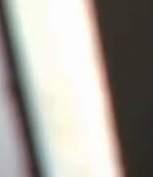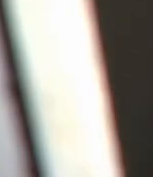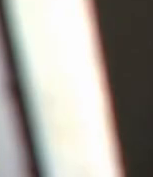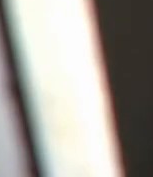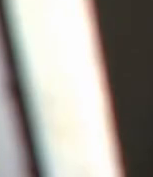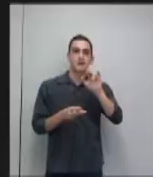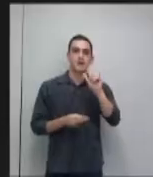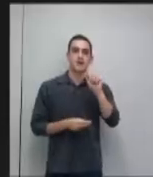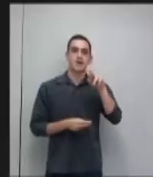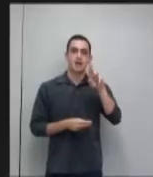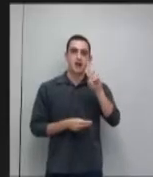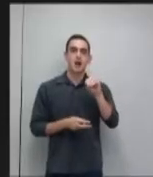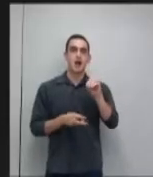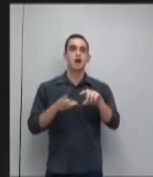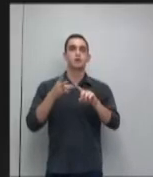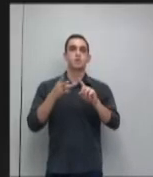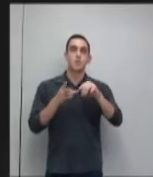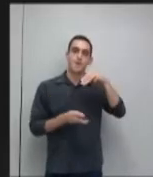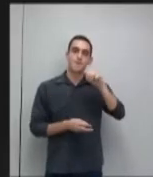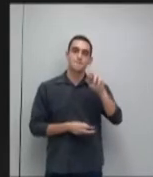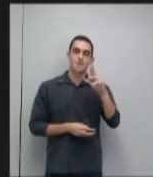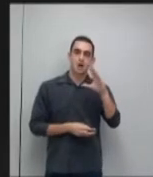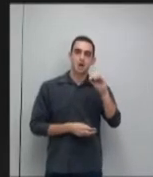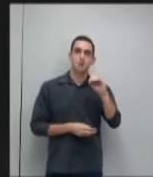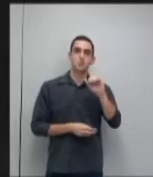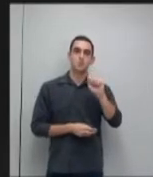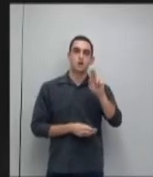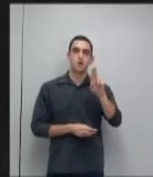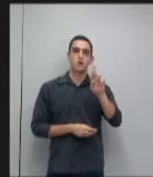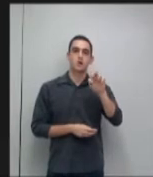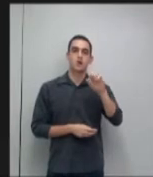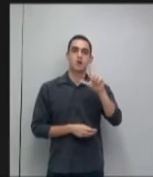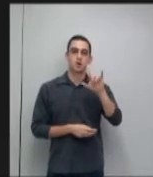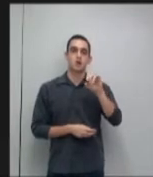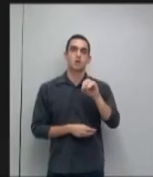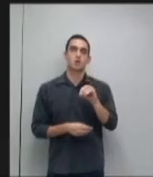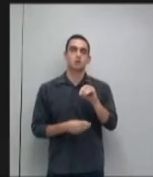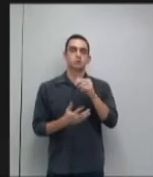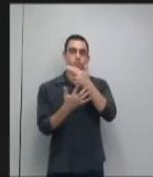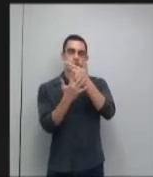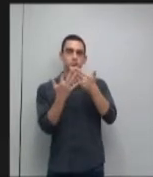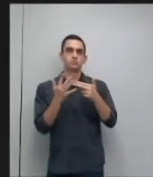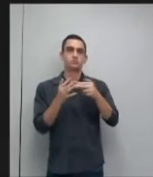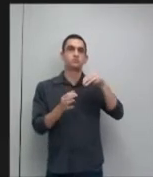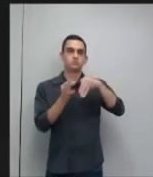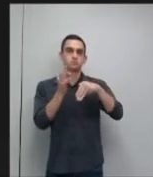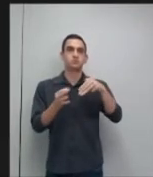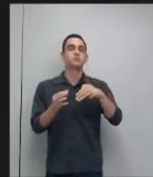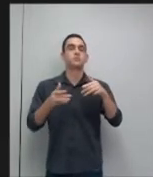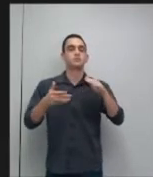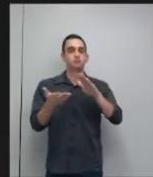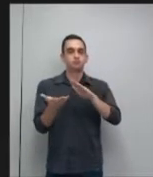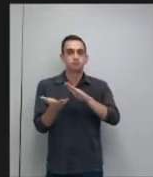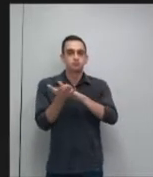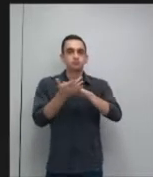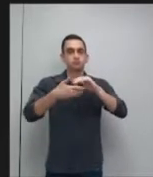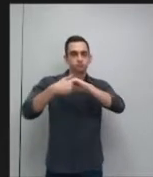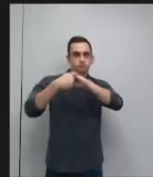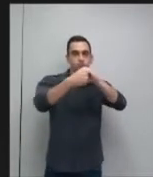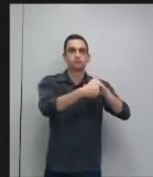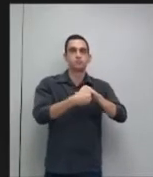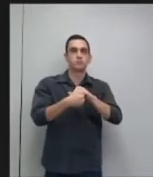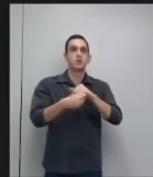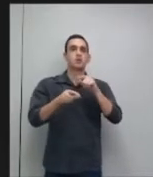Tribunal de Justiça a terceira turma do STJ entendeu que o cancelamento de contrato de plano de saúde em caso de morte do